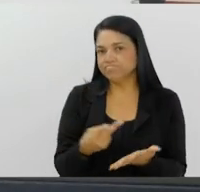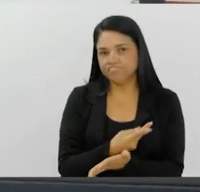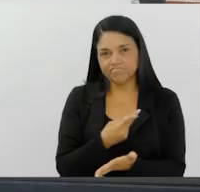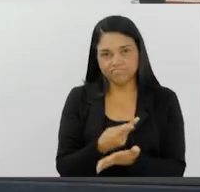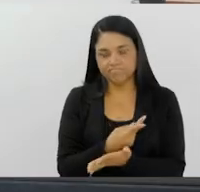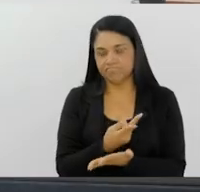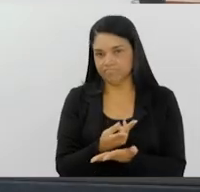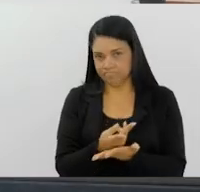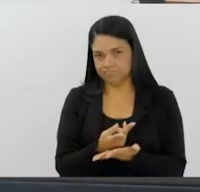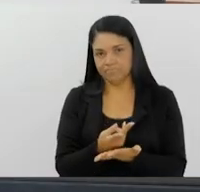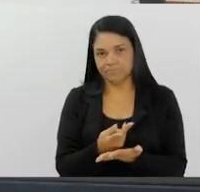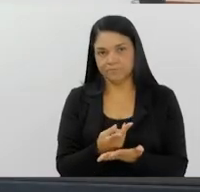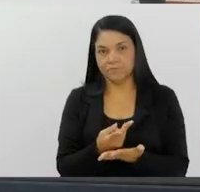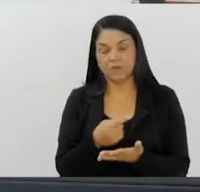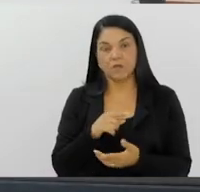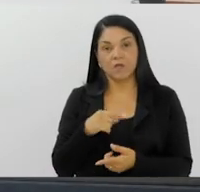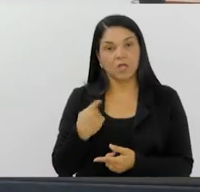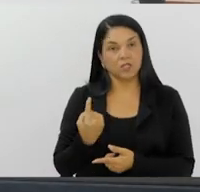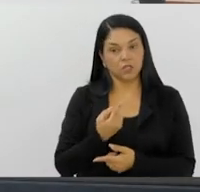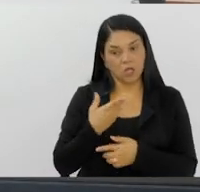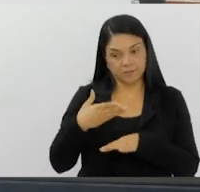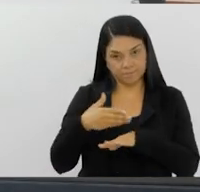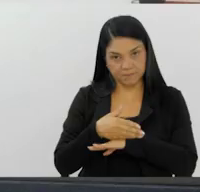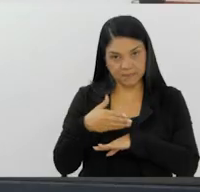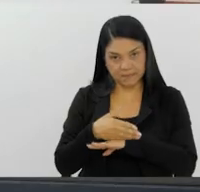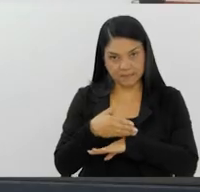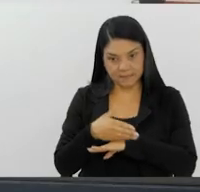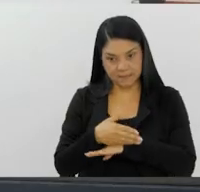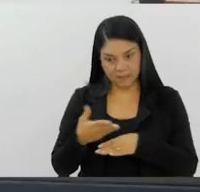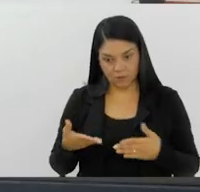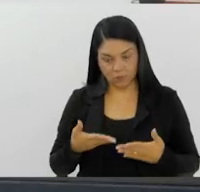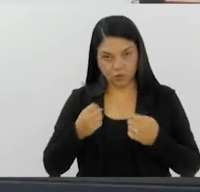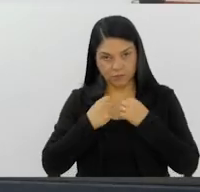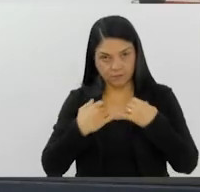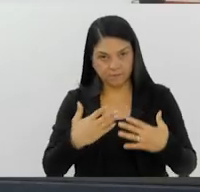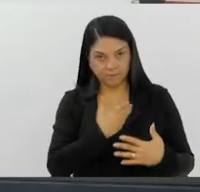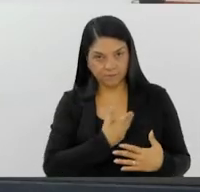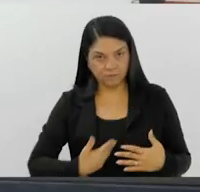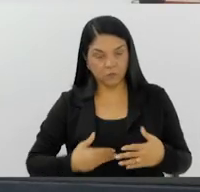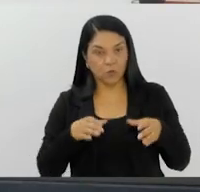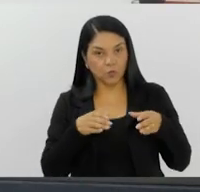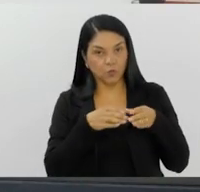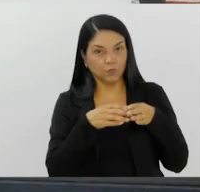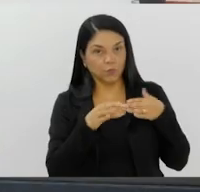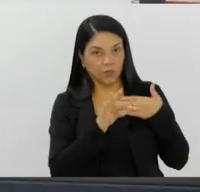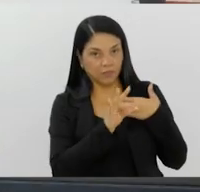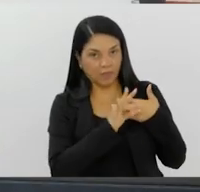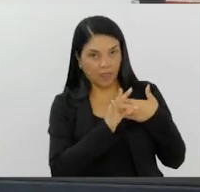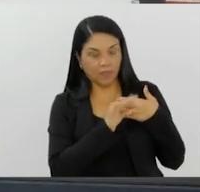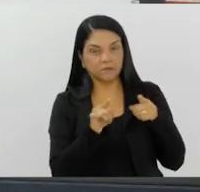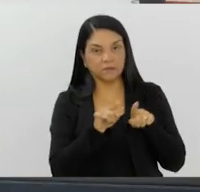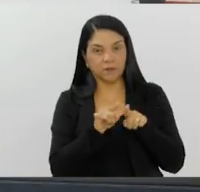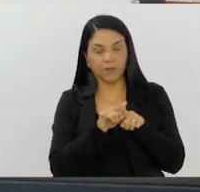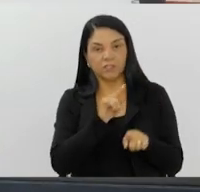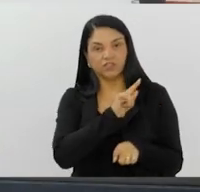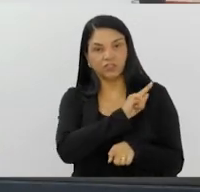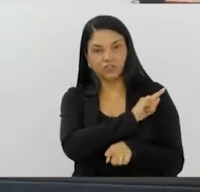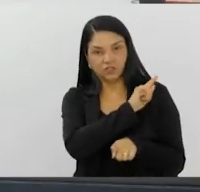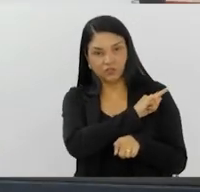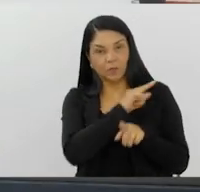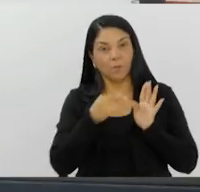e eu acho que a nossa presença aqui em peso né a nível técnico e e de gerencial